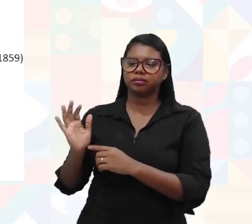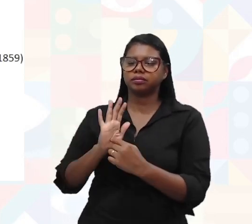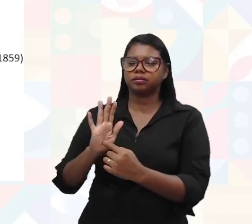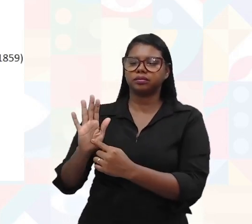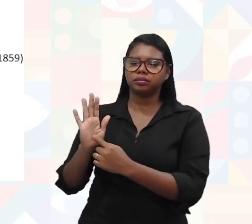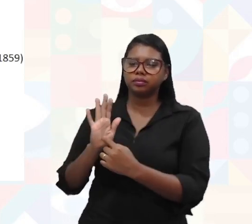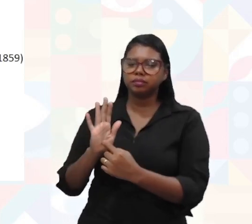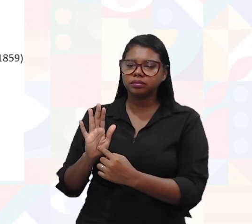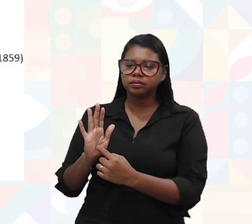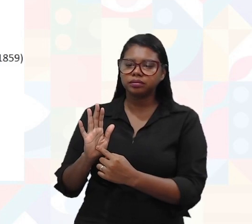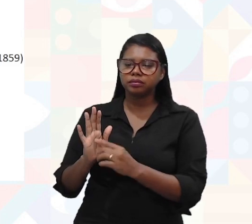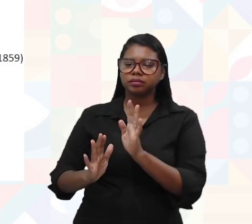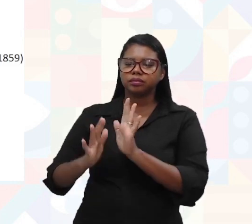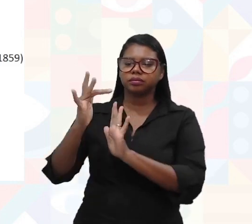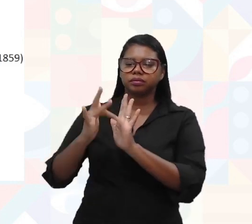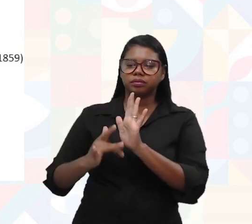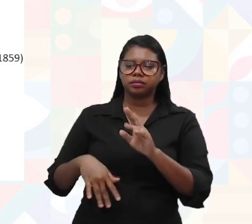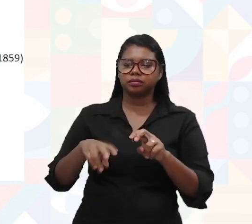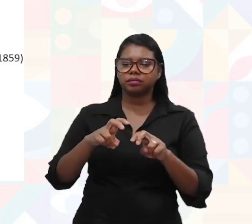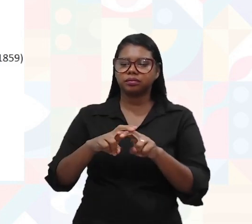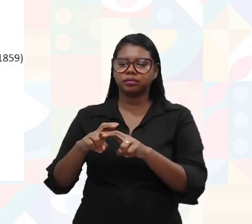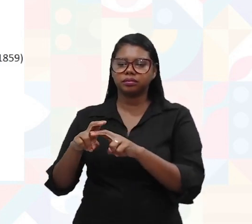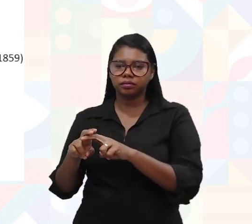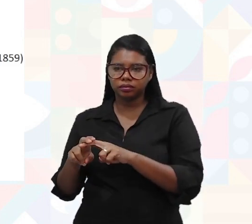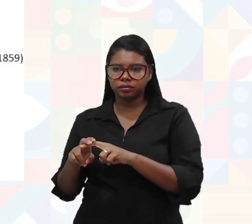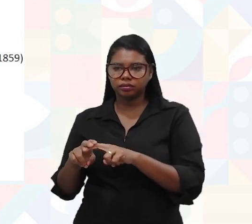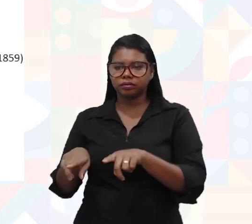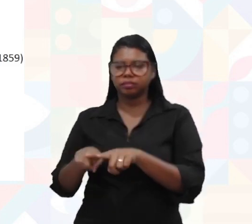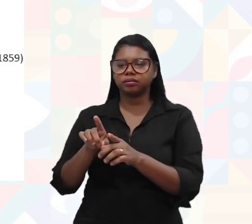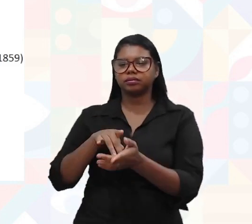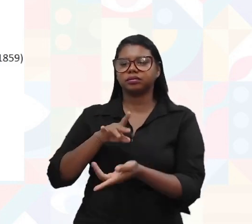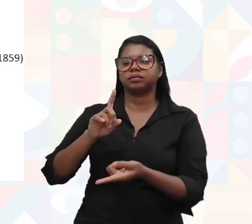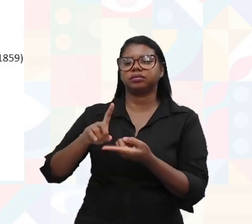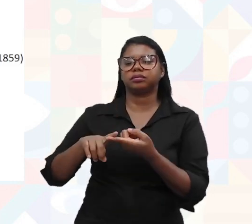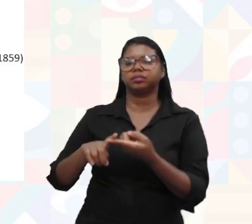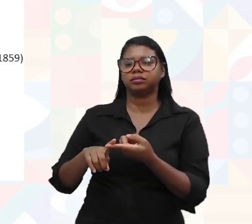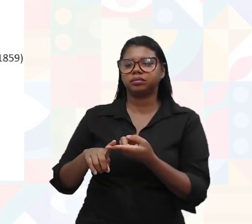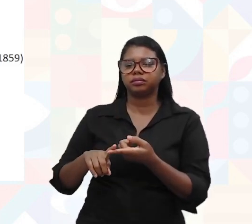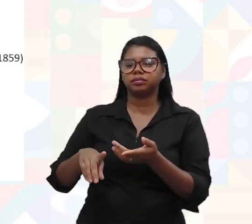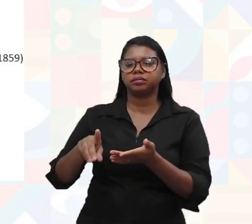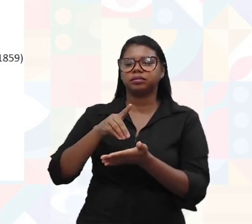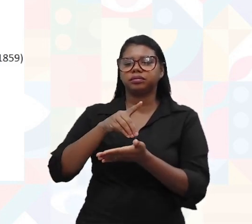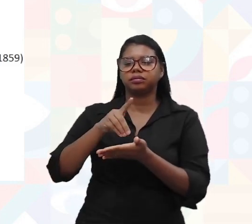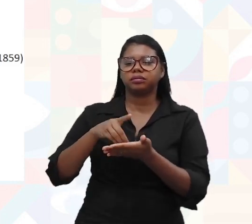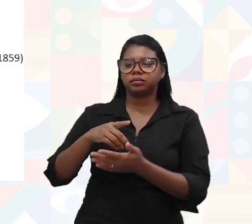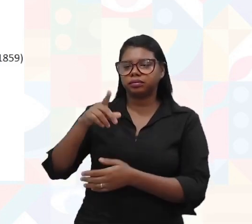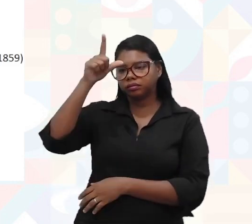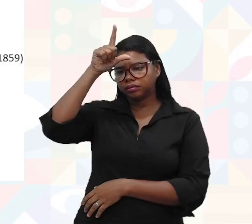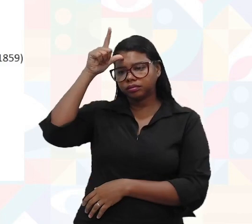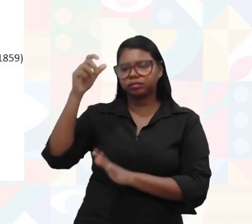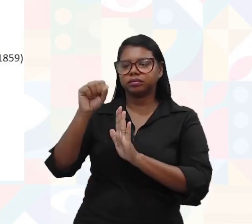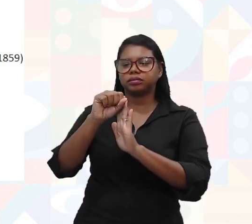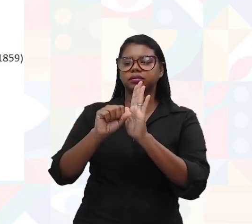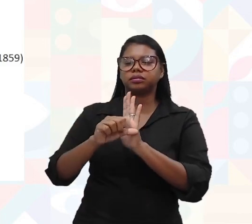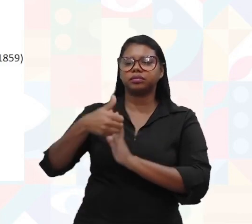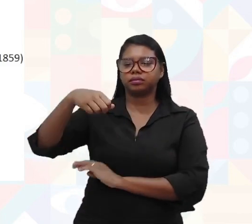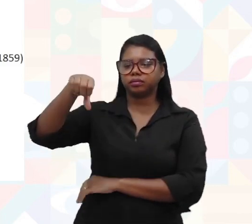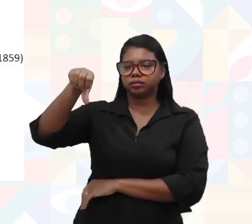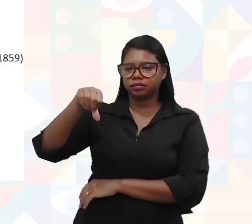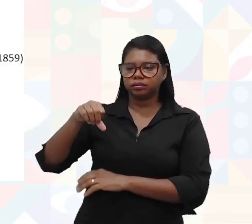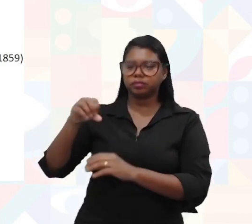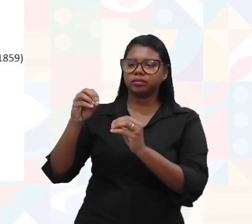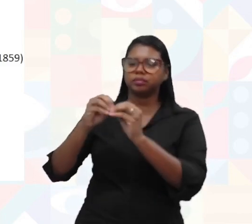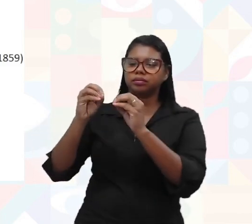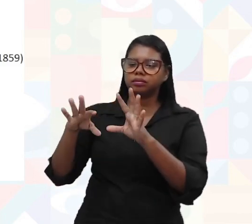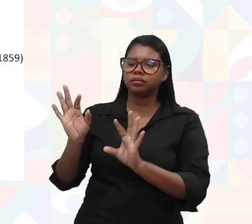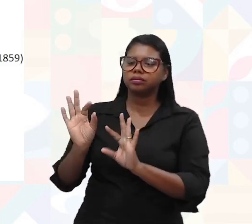mobiliário, nós temos um catálogo de cadeiras de Michael Tonet, né, que era um designer alemão do século XIX, que criou uma série